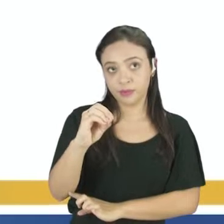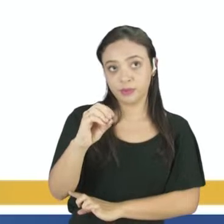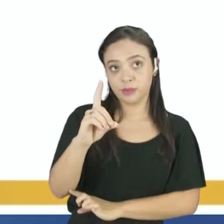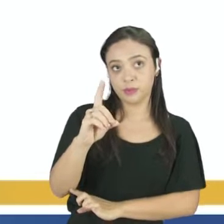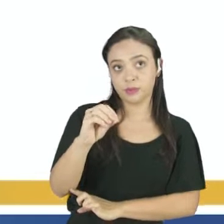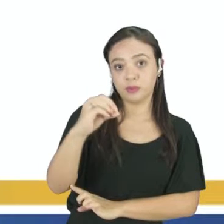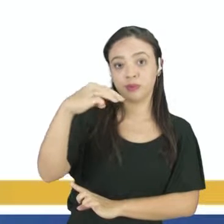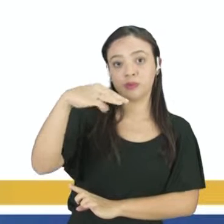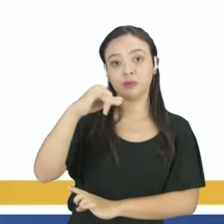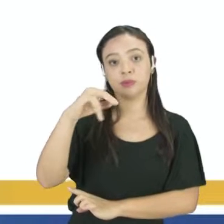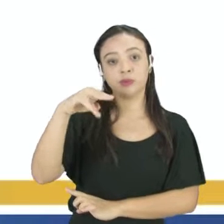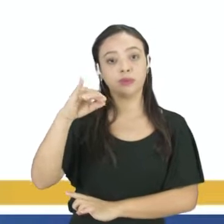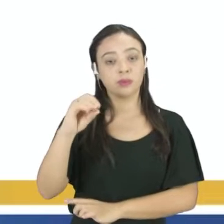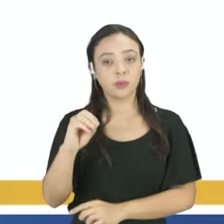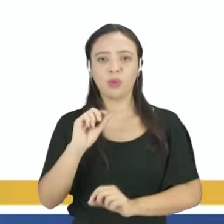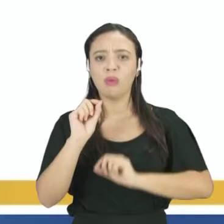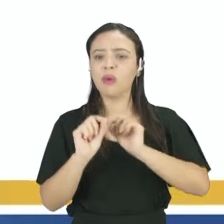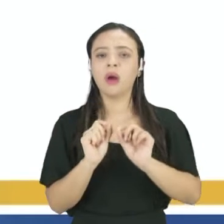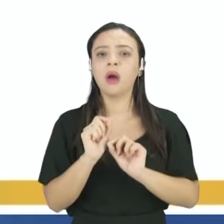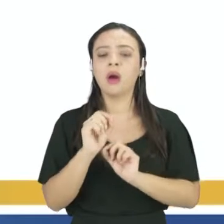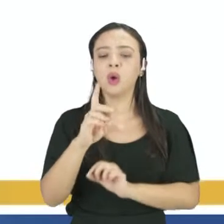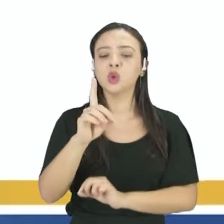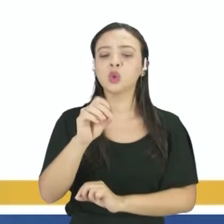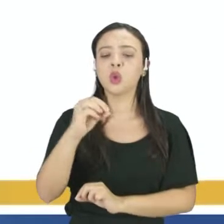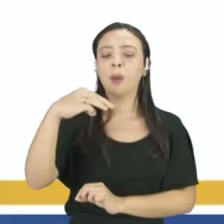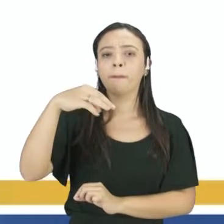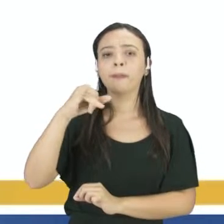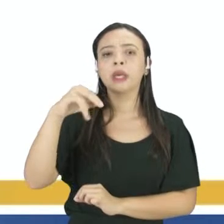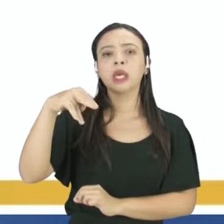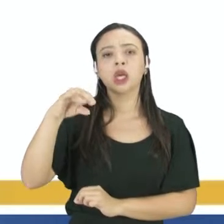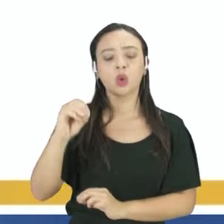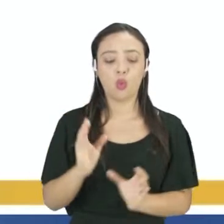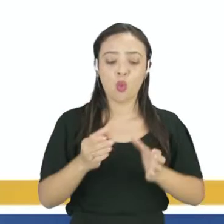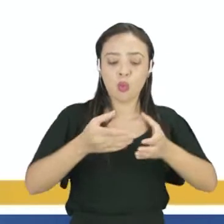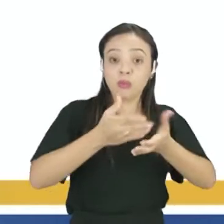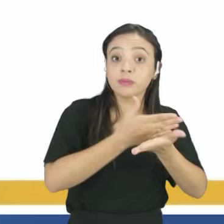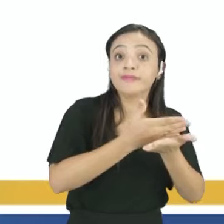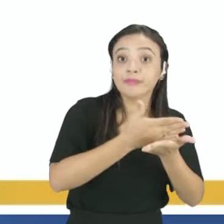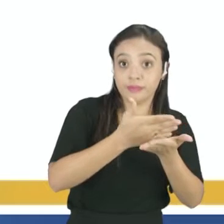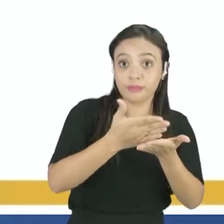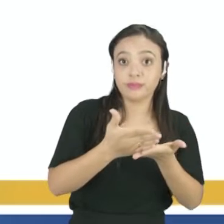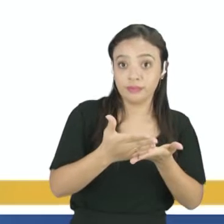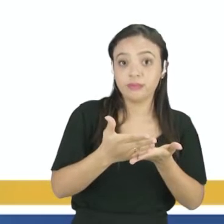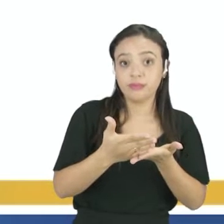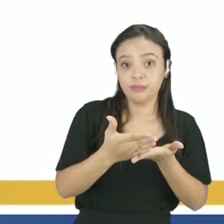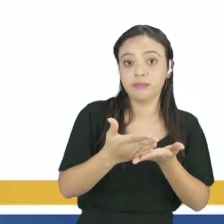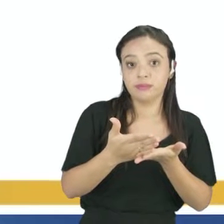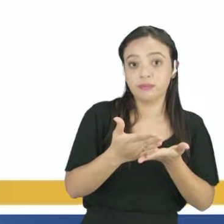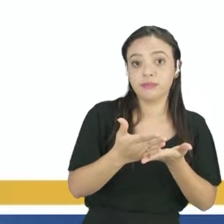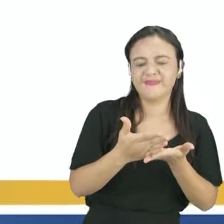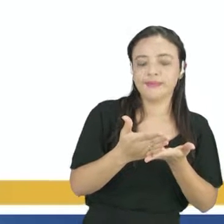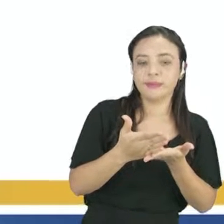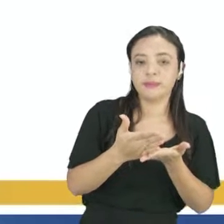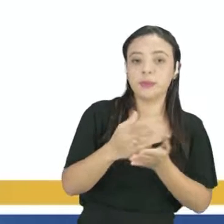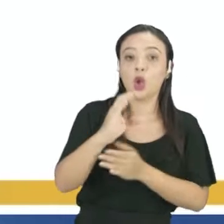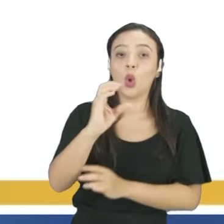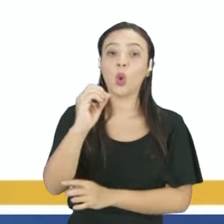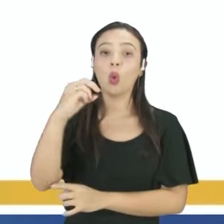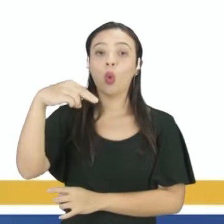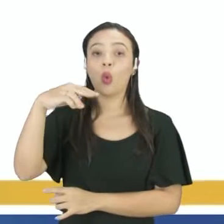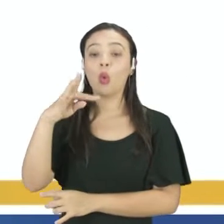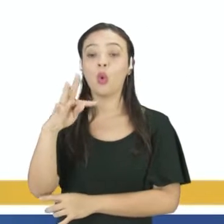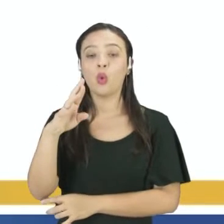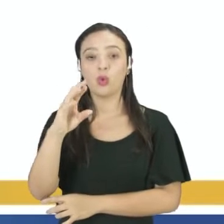Lembre-se que domínio, gente, é o conjunto de onde partem os elementos, certo? De onde partem aquelas flechas. E o contradomínio é